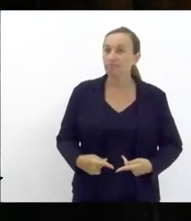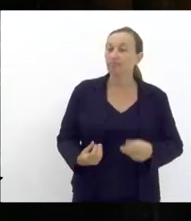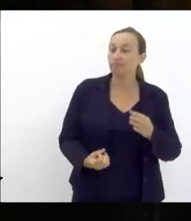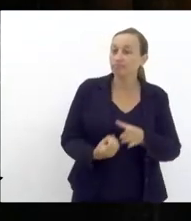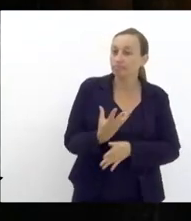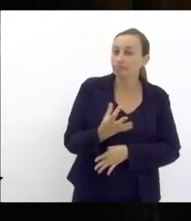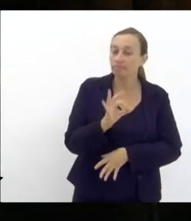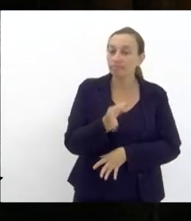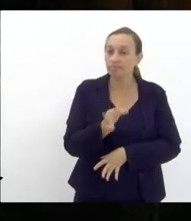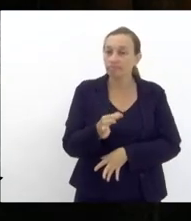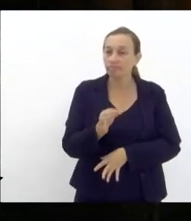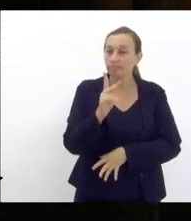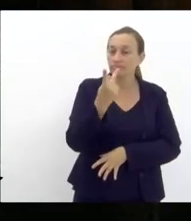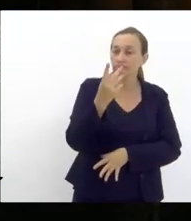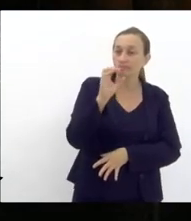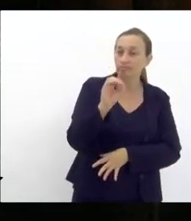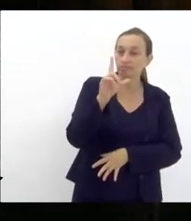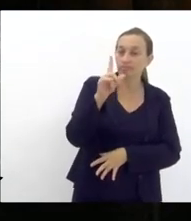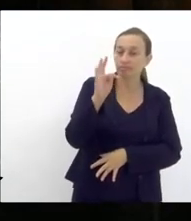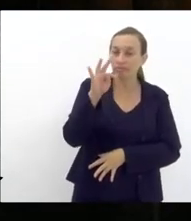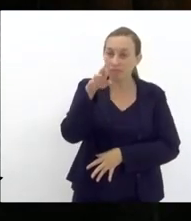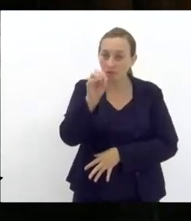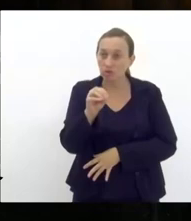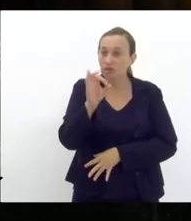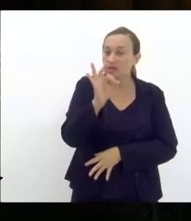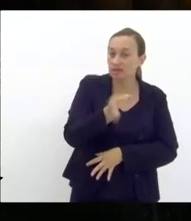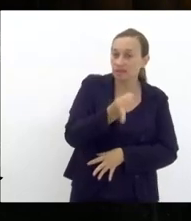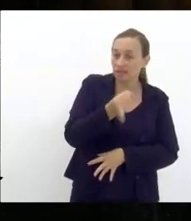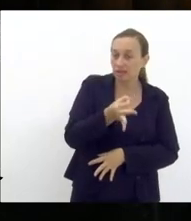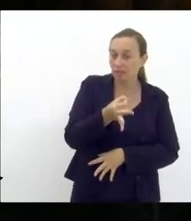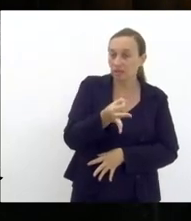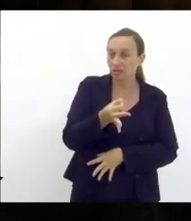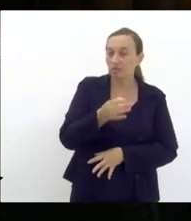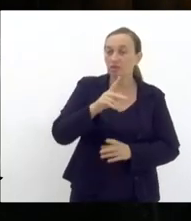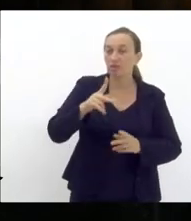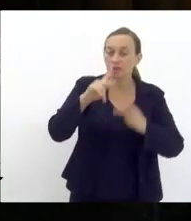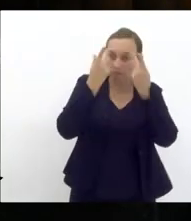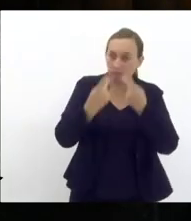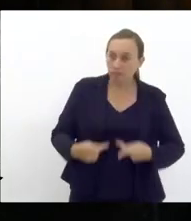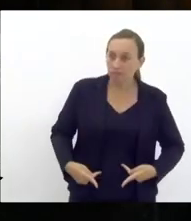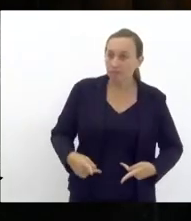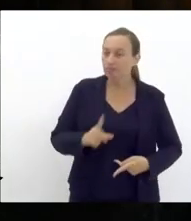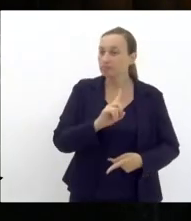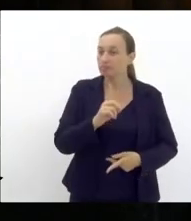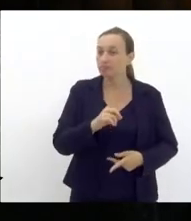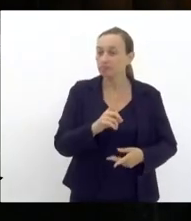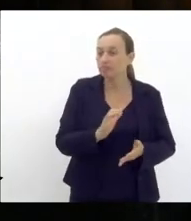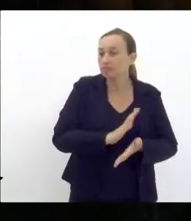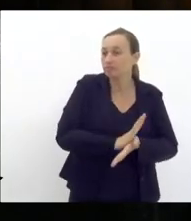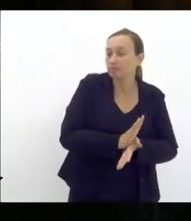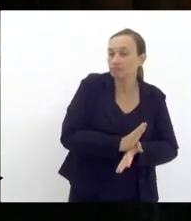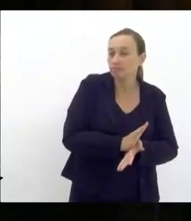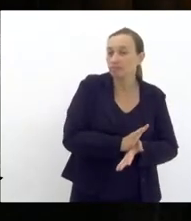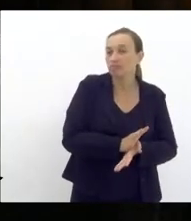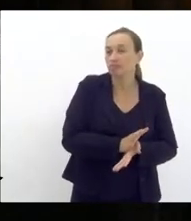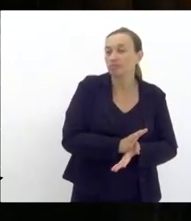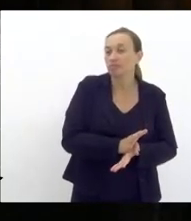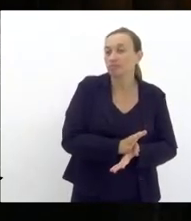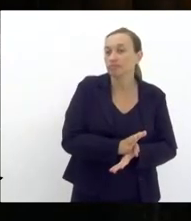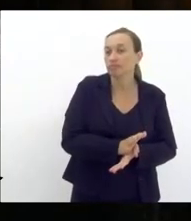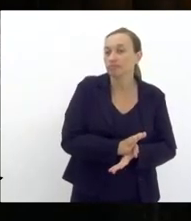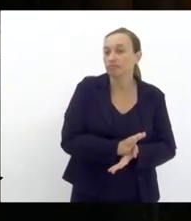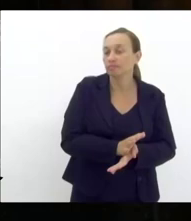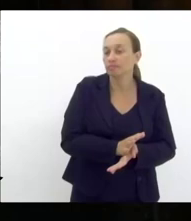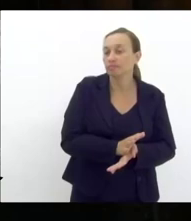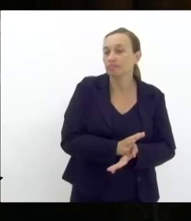exatamente depois do holocausto justamente para que a humanidade não se desumanizasse a ponto de